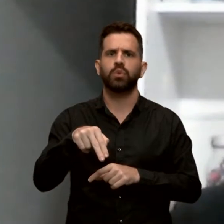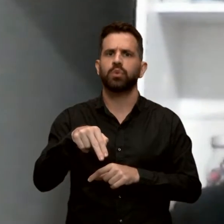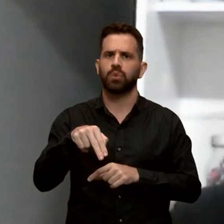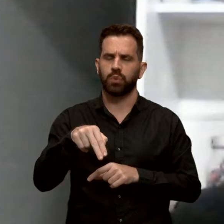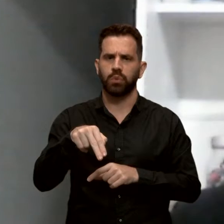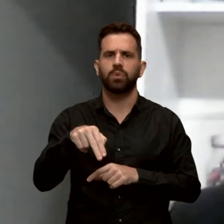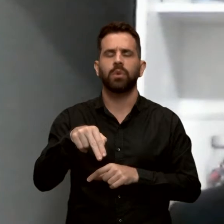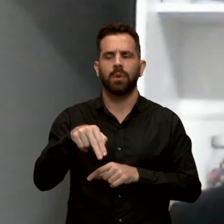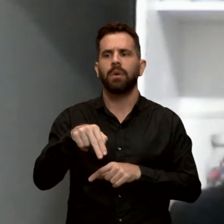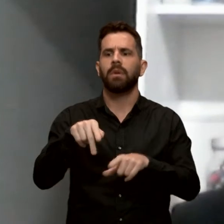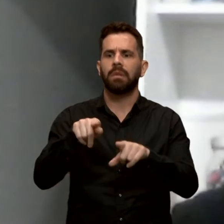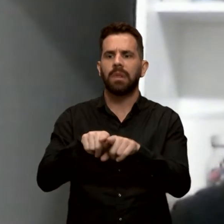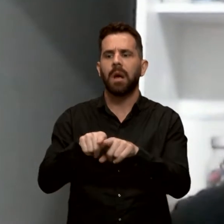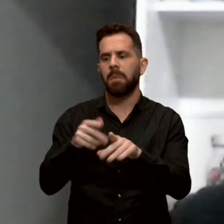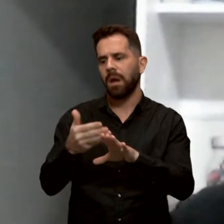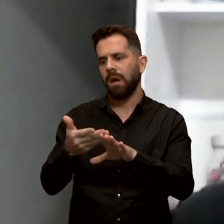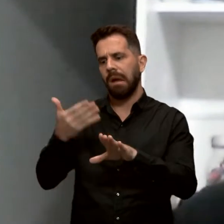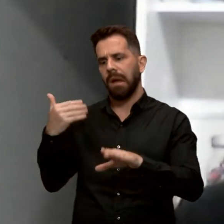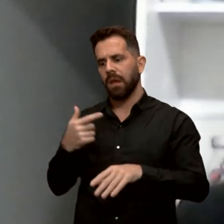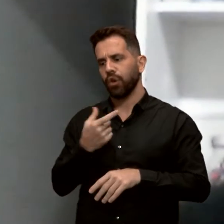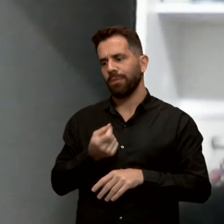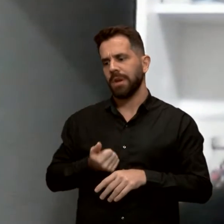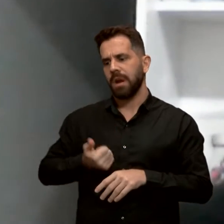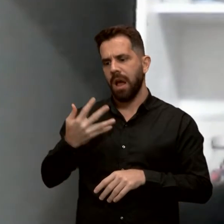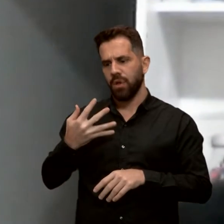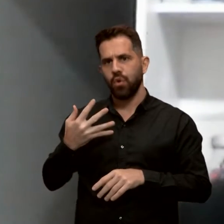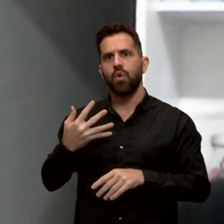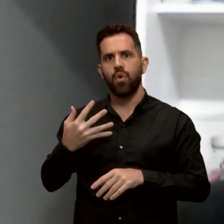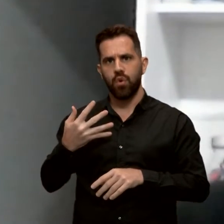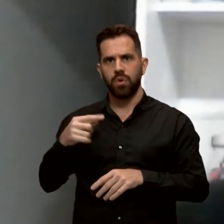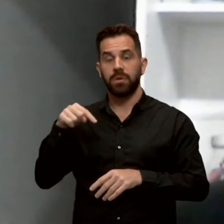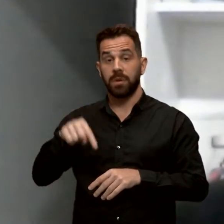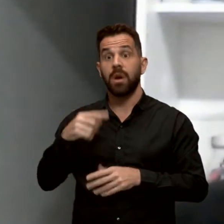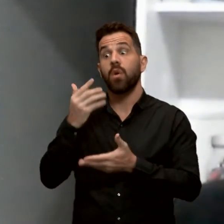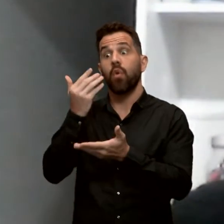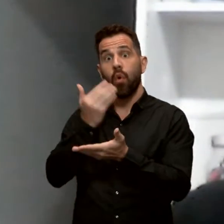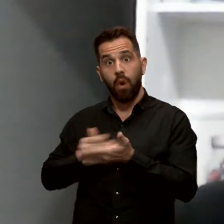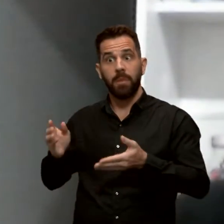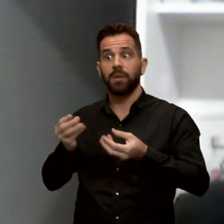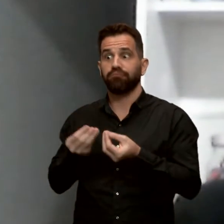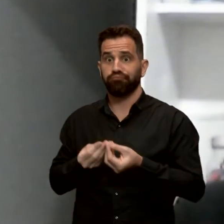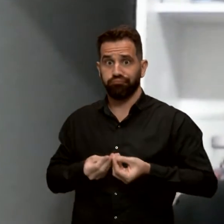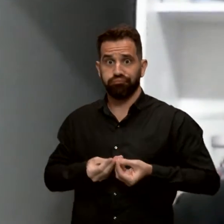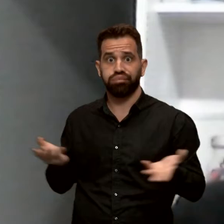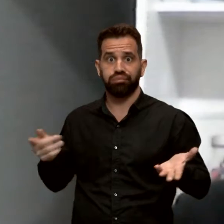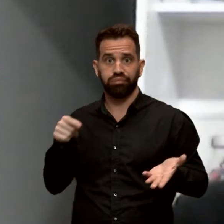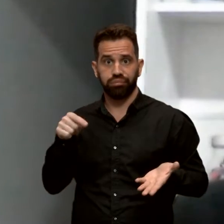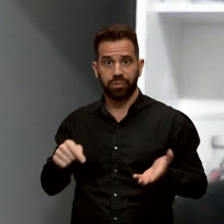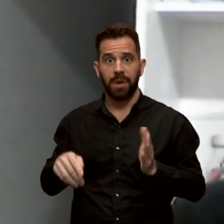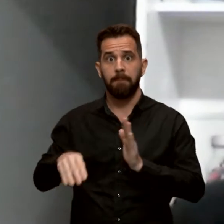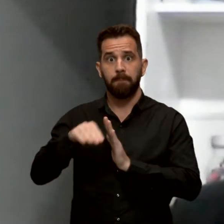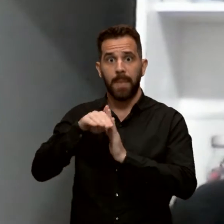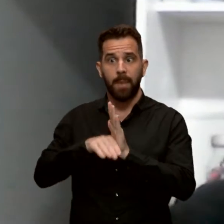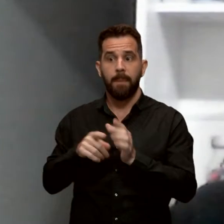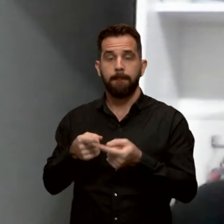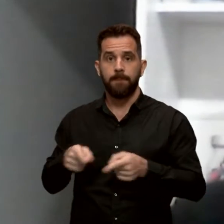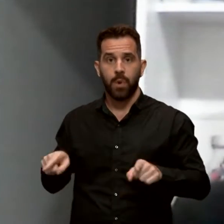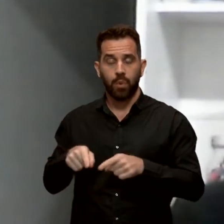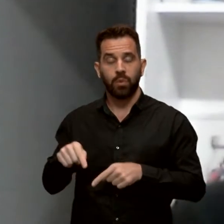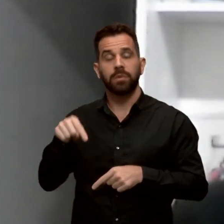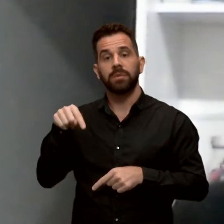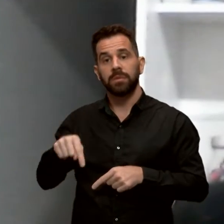o ano de 2014, que é o ano de lançamento desse álbum, eles foram importantes para